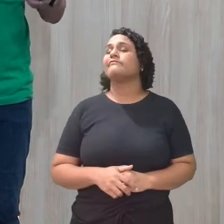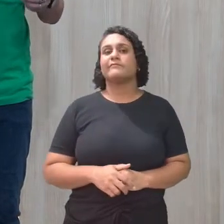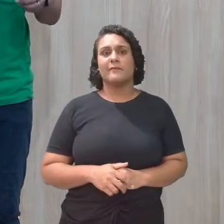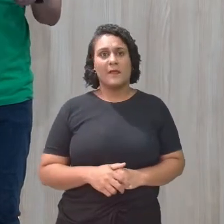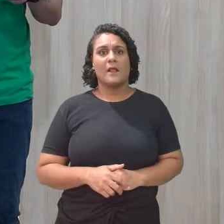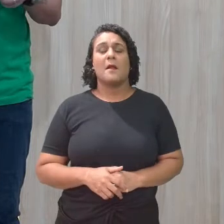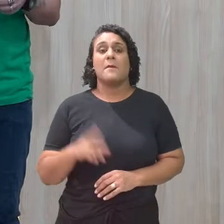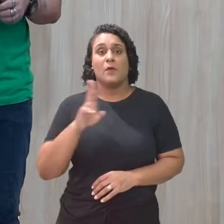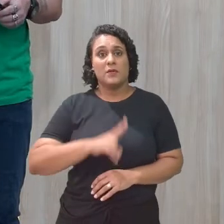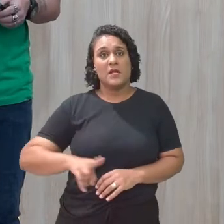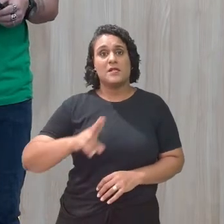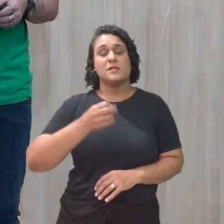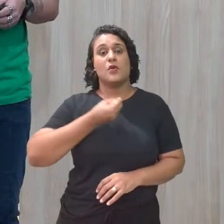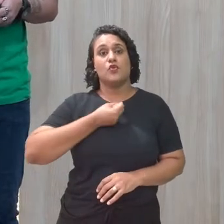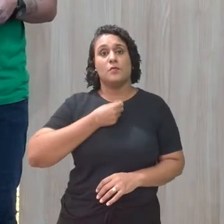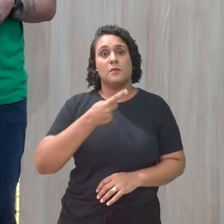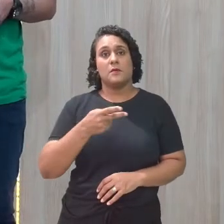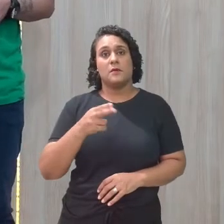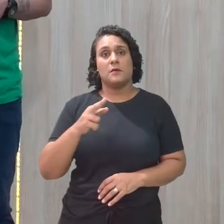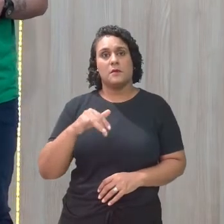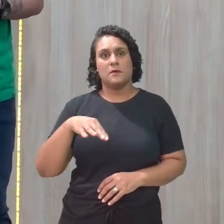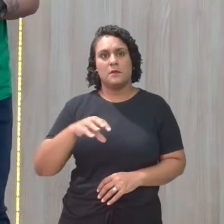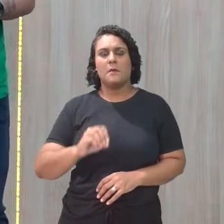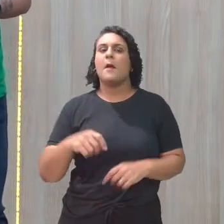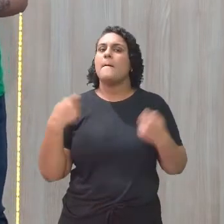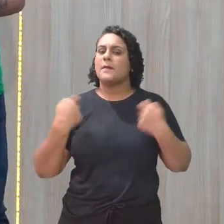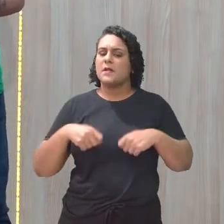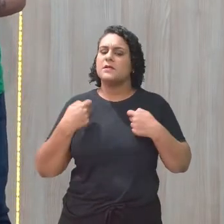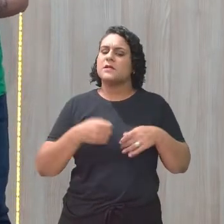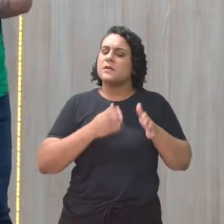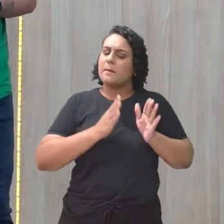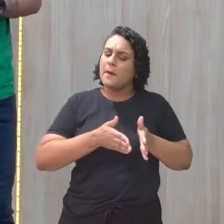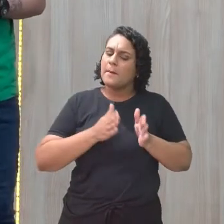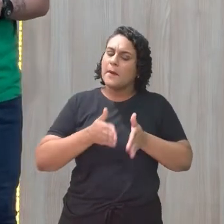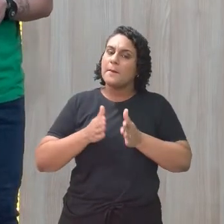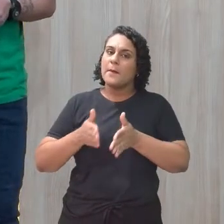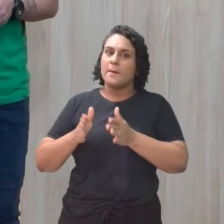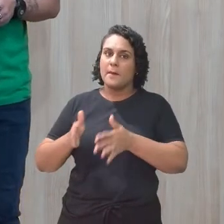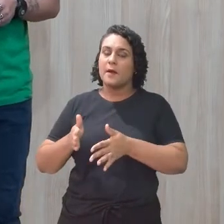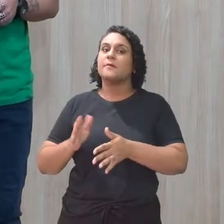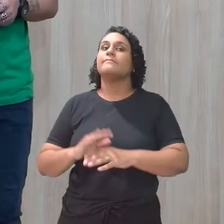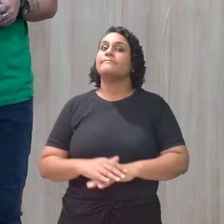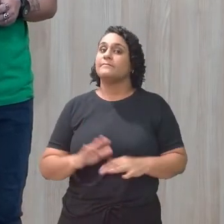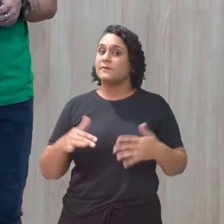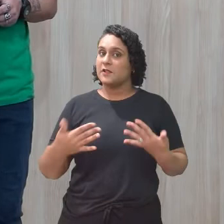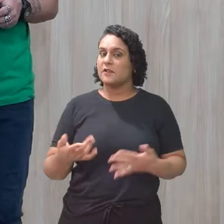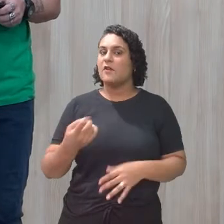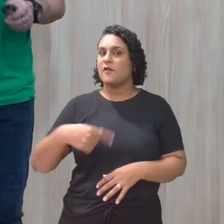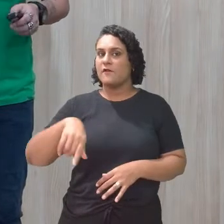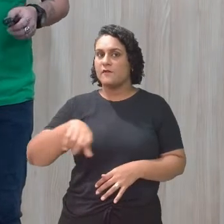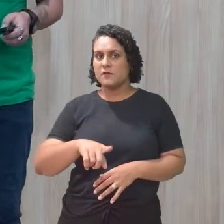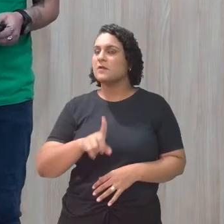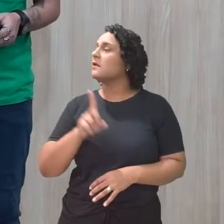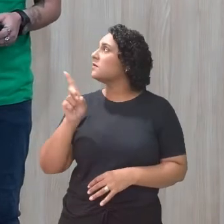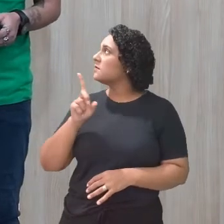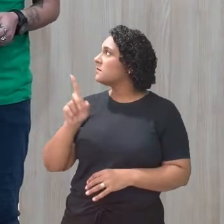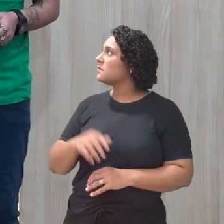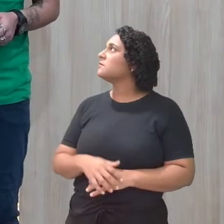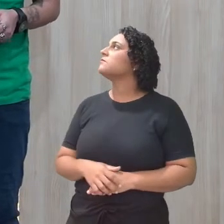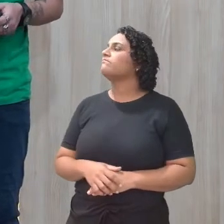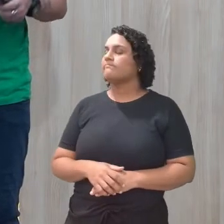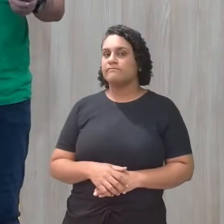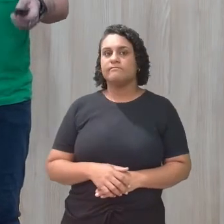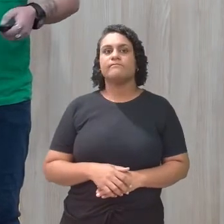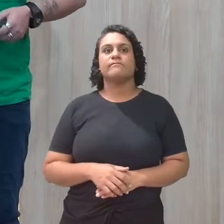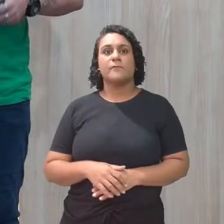fatores primos, precisa seguir esse passo a passo aí, tá certo? Então faz aí do número 60 e segue a sugestão do